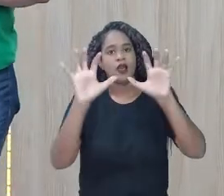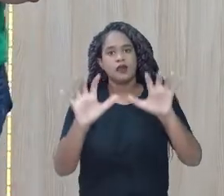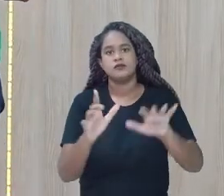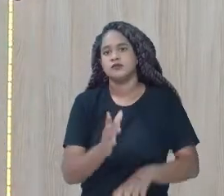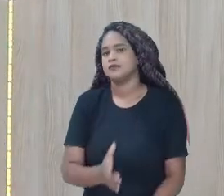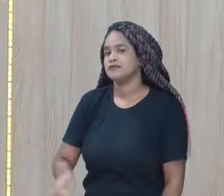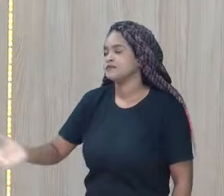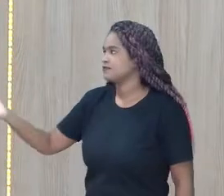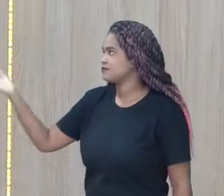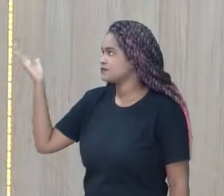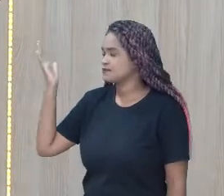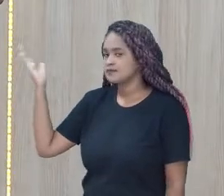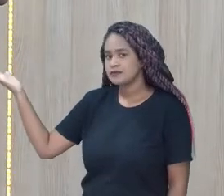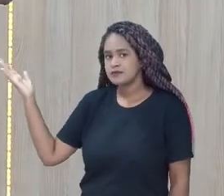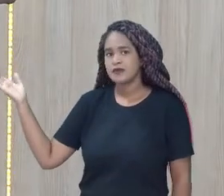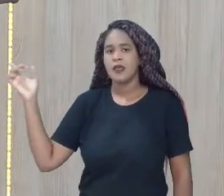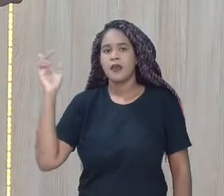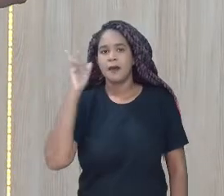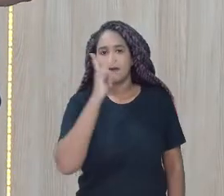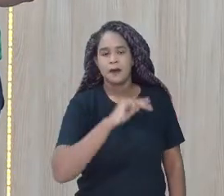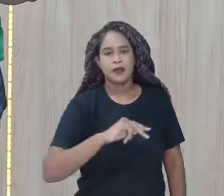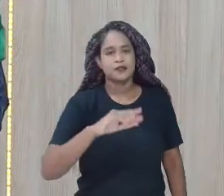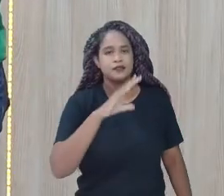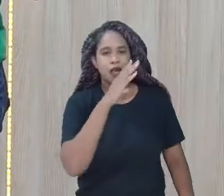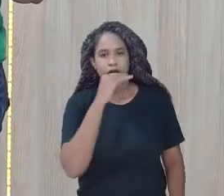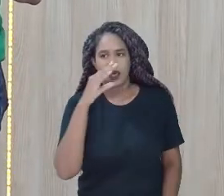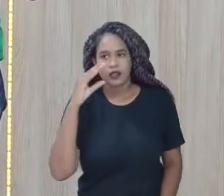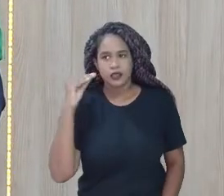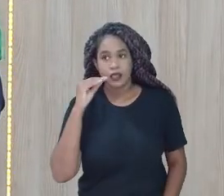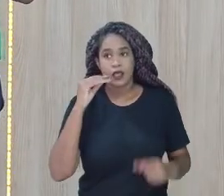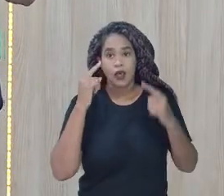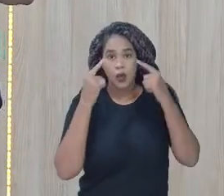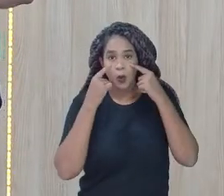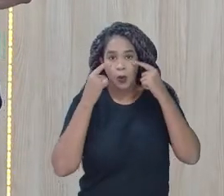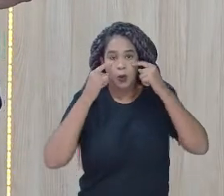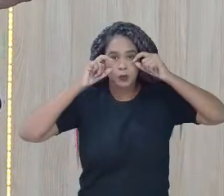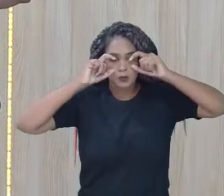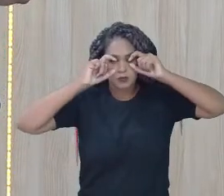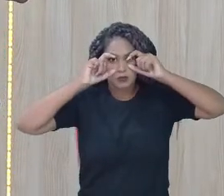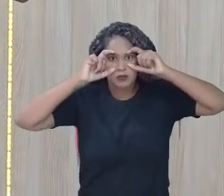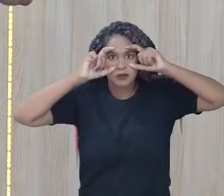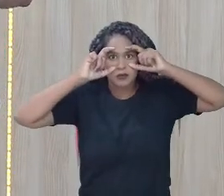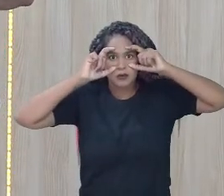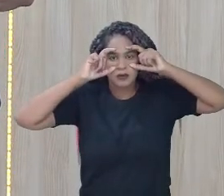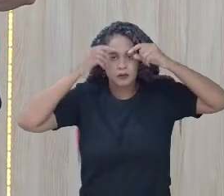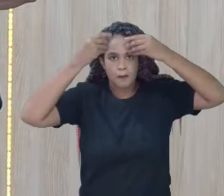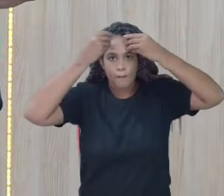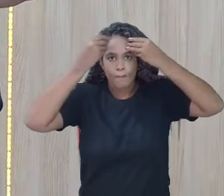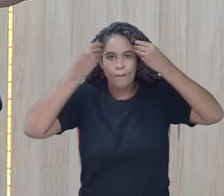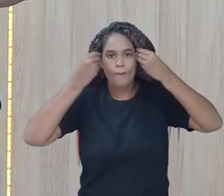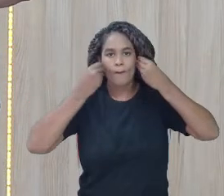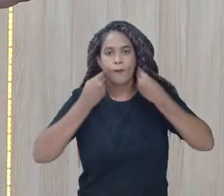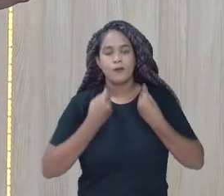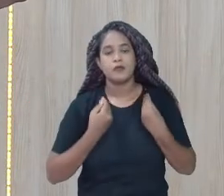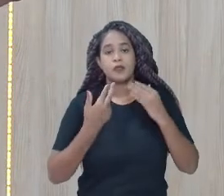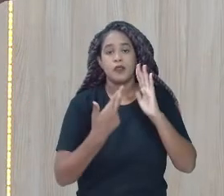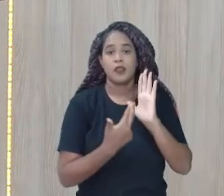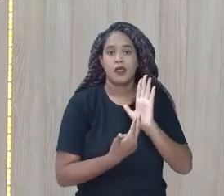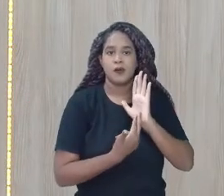assim, esses adolescentes, não é? Com os olhos maiores, os cabelos lisos,